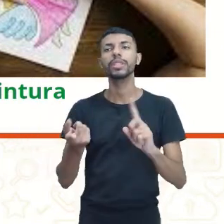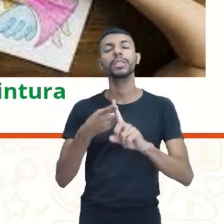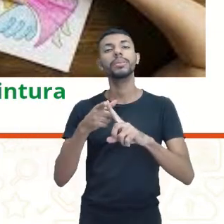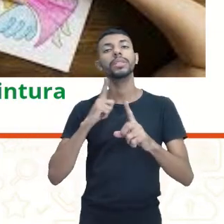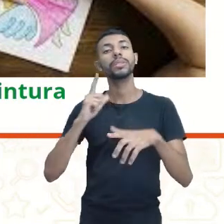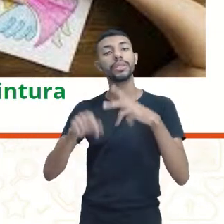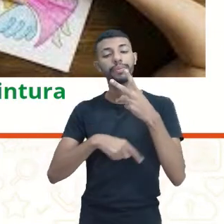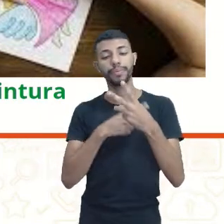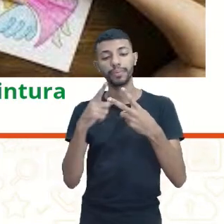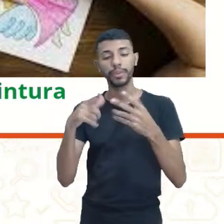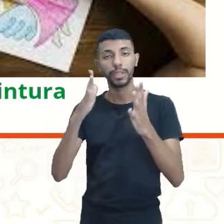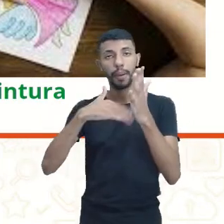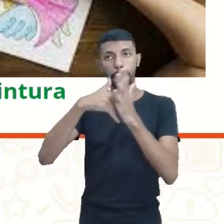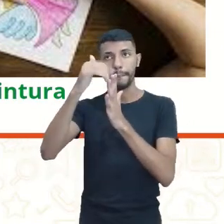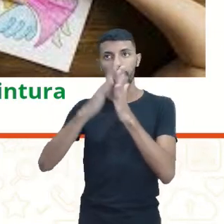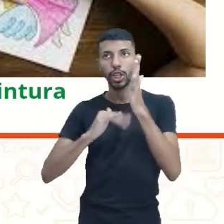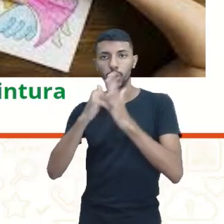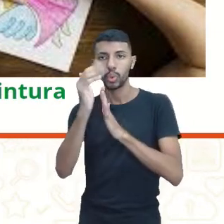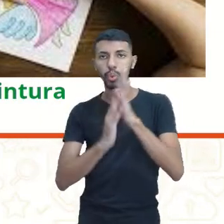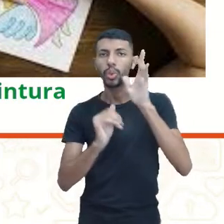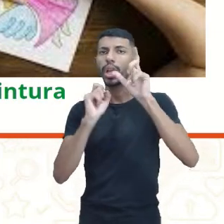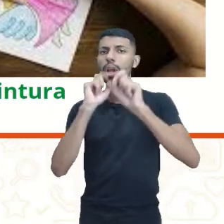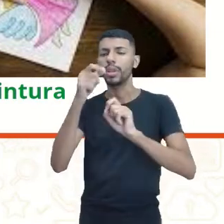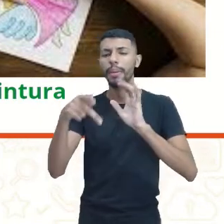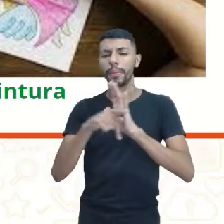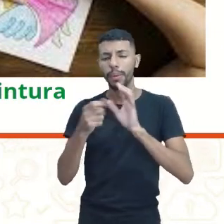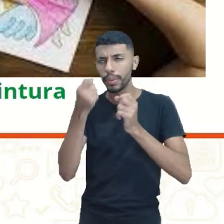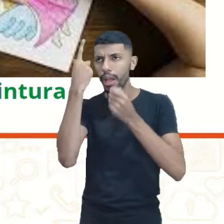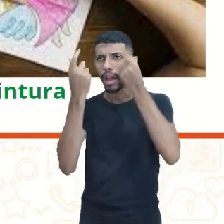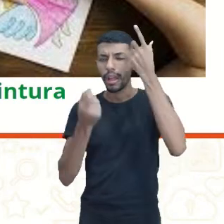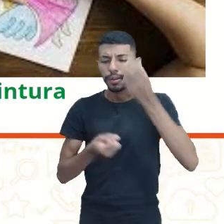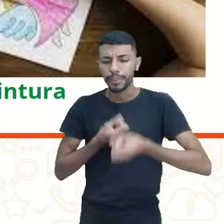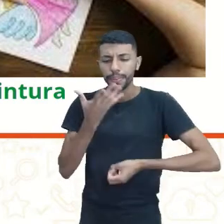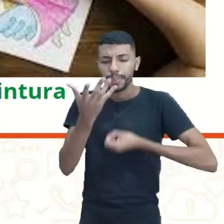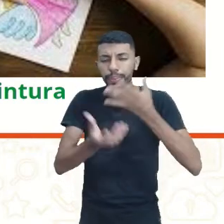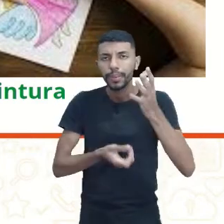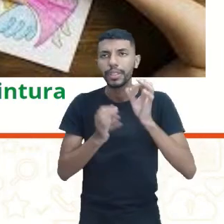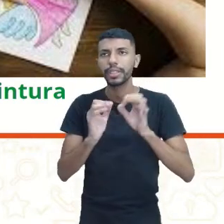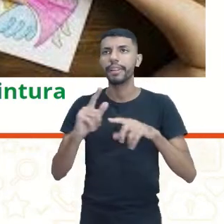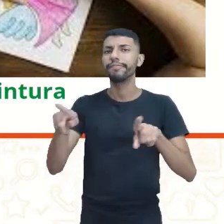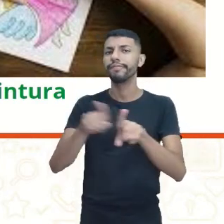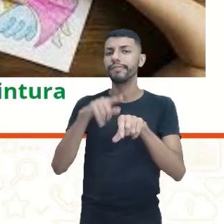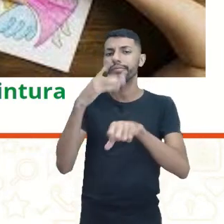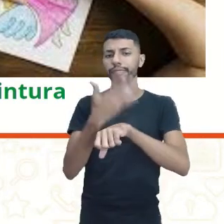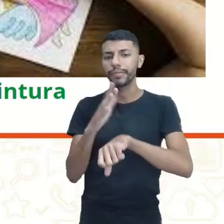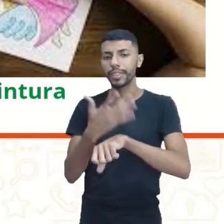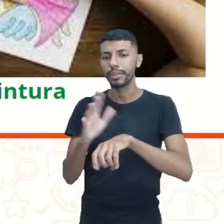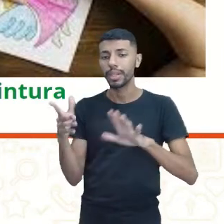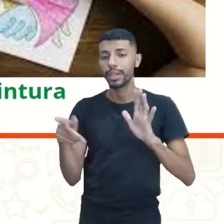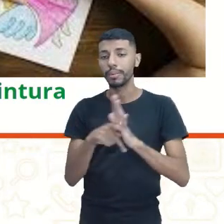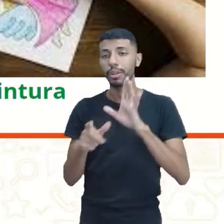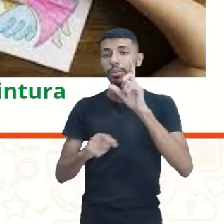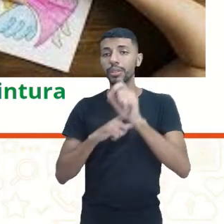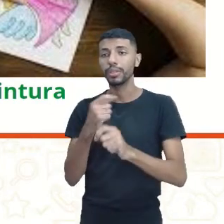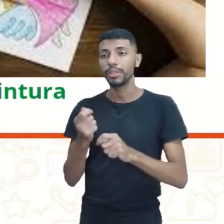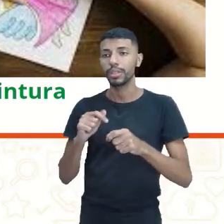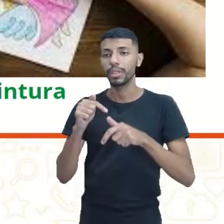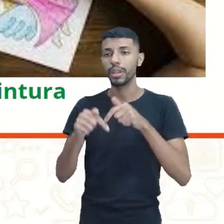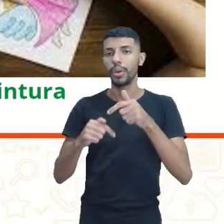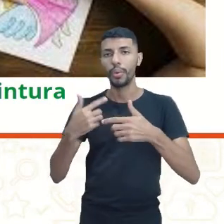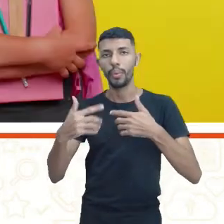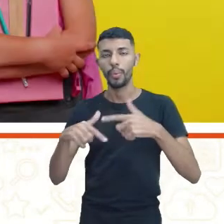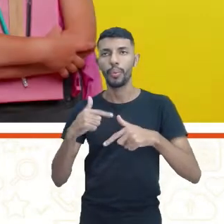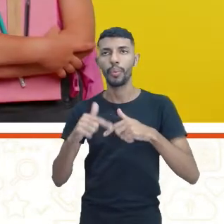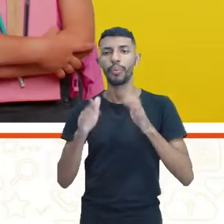eles expressam criatividade, manifestam envolvimento e não deixa de ser um treino de envolvimento, manutenção do foco.